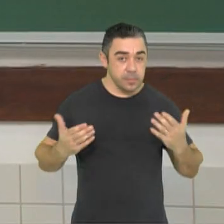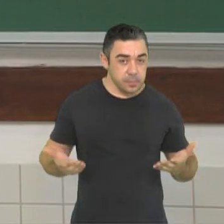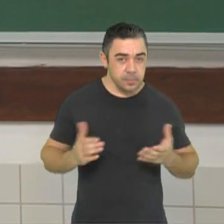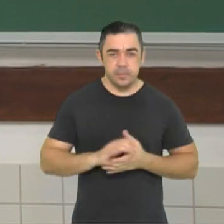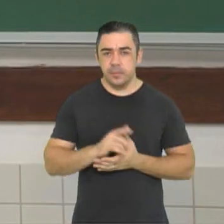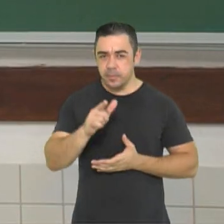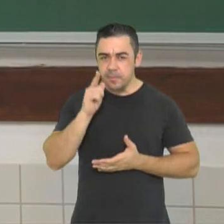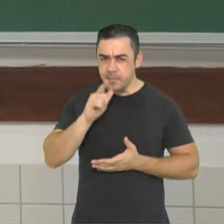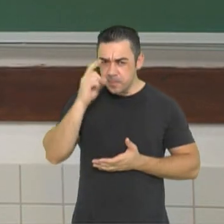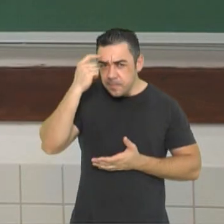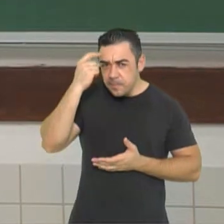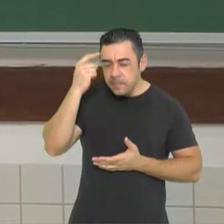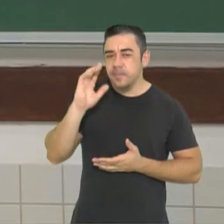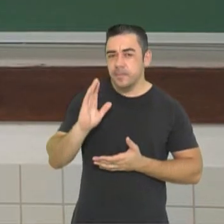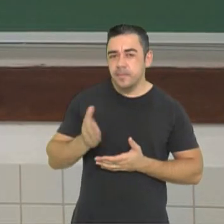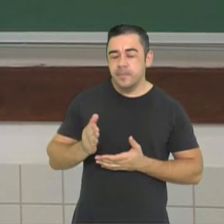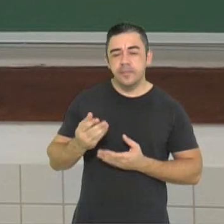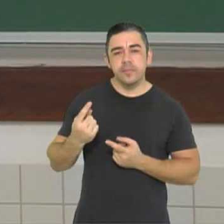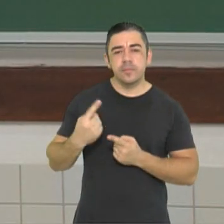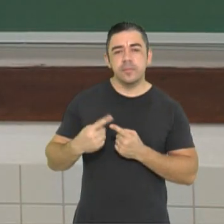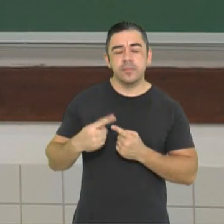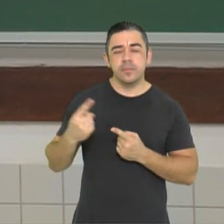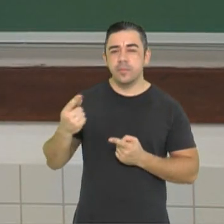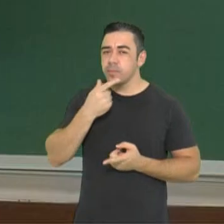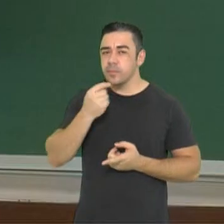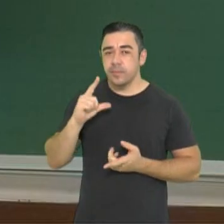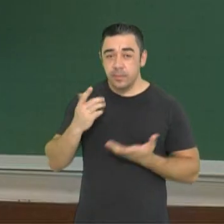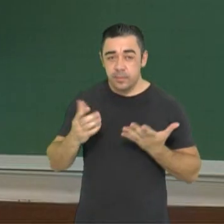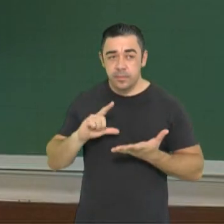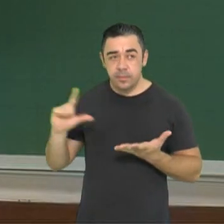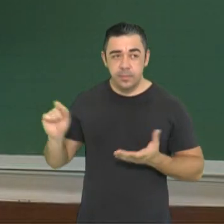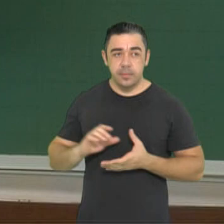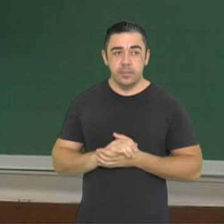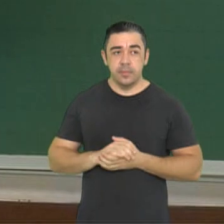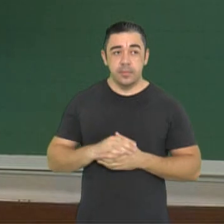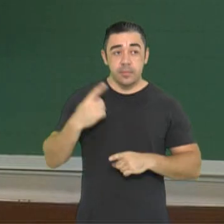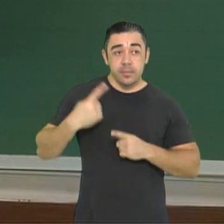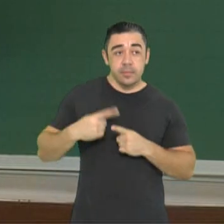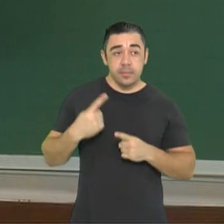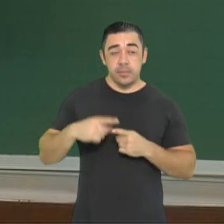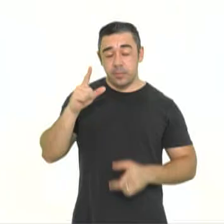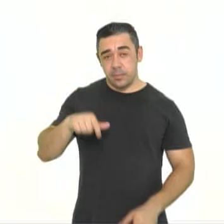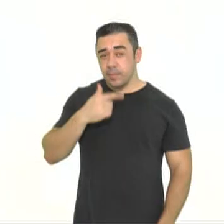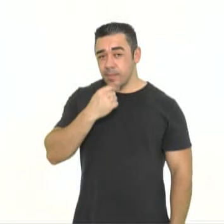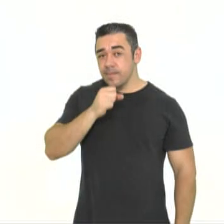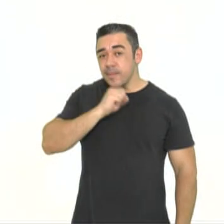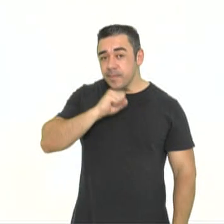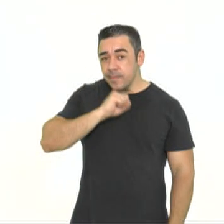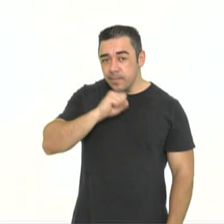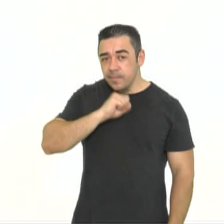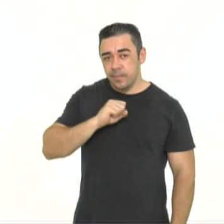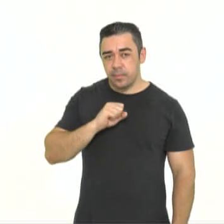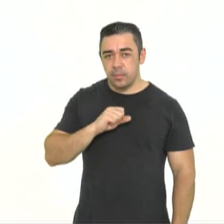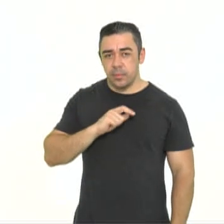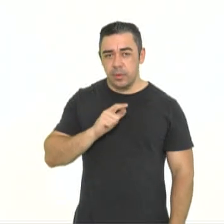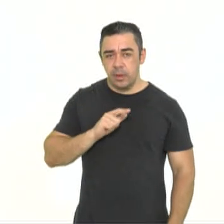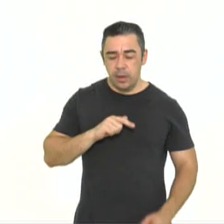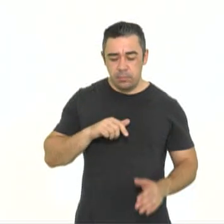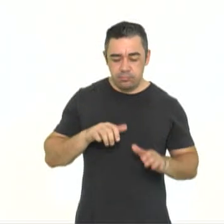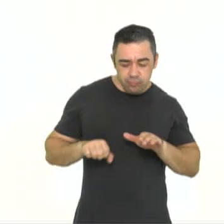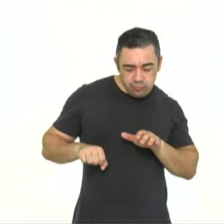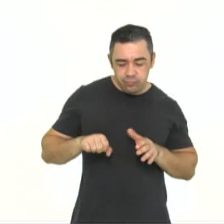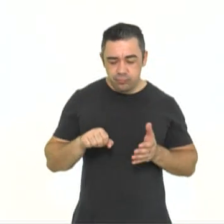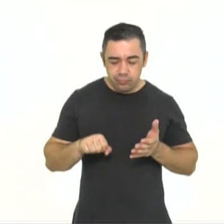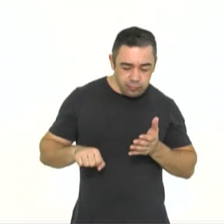Então, conseguiram pensar aí por que ele queria ir embora? Olha só, porque era um idoso, um pouco manco, trôpego, né?